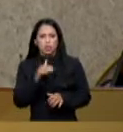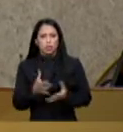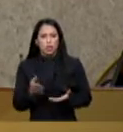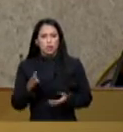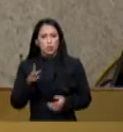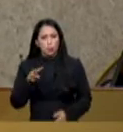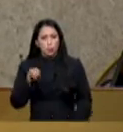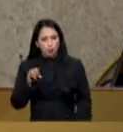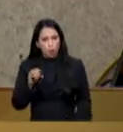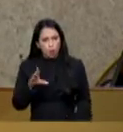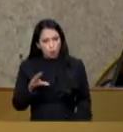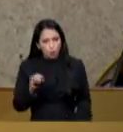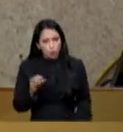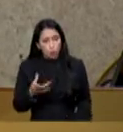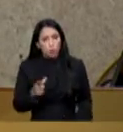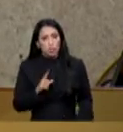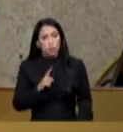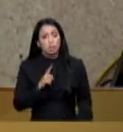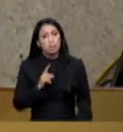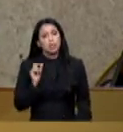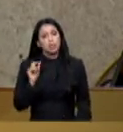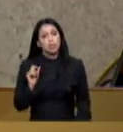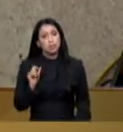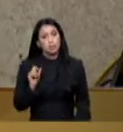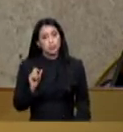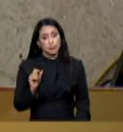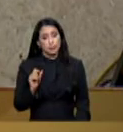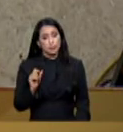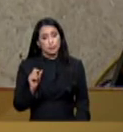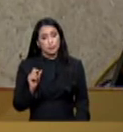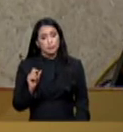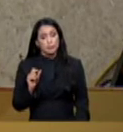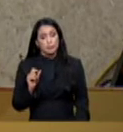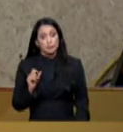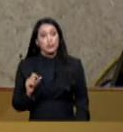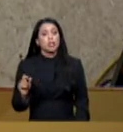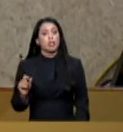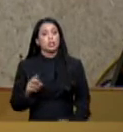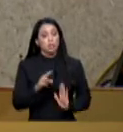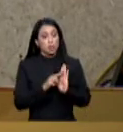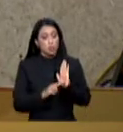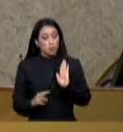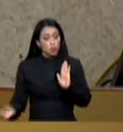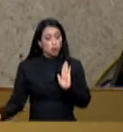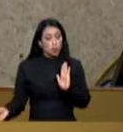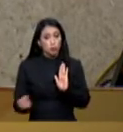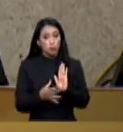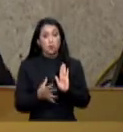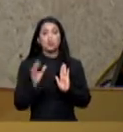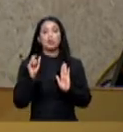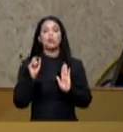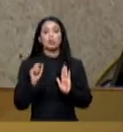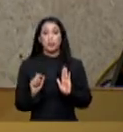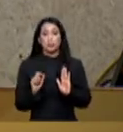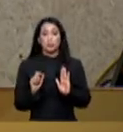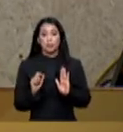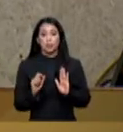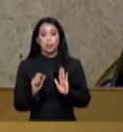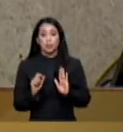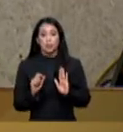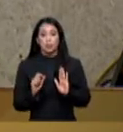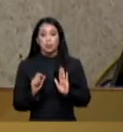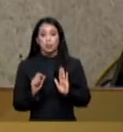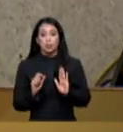e, basicamente, a ideologia dessa nova norma é exatamente